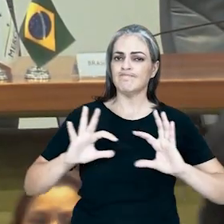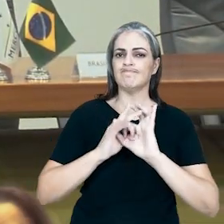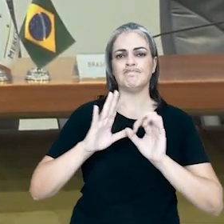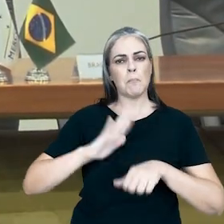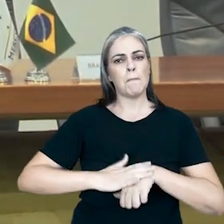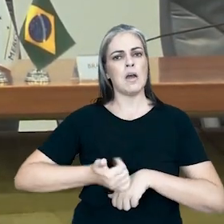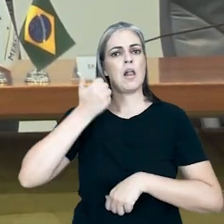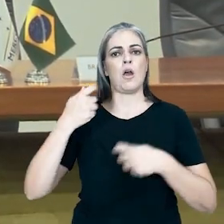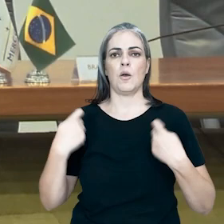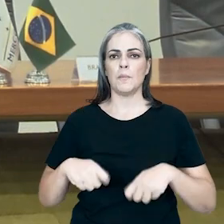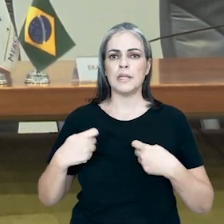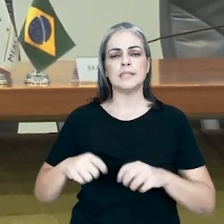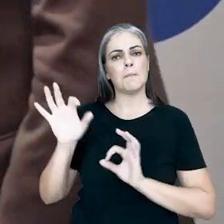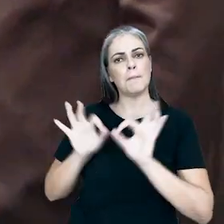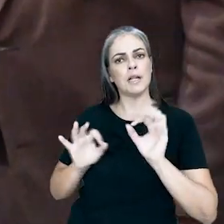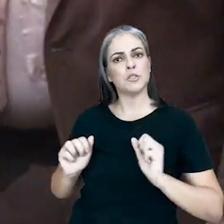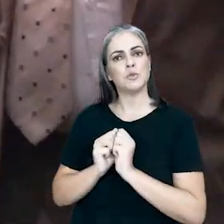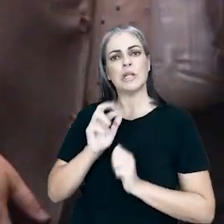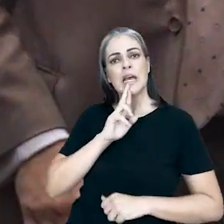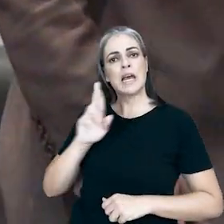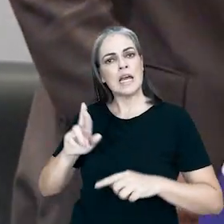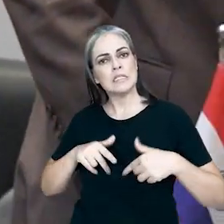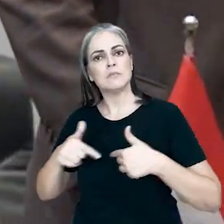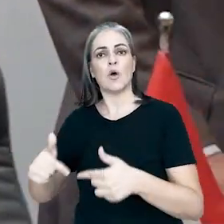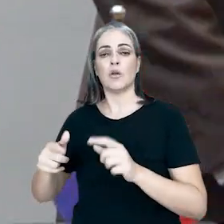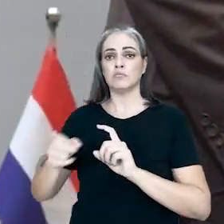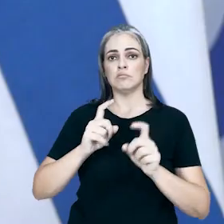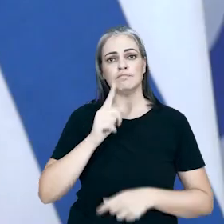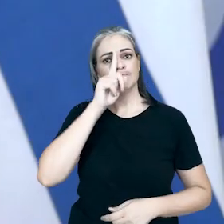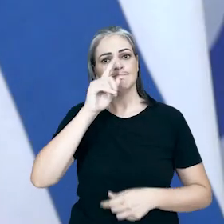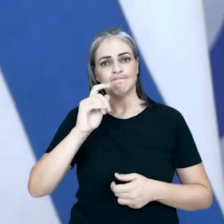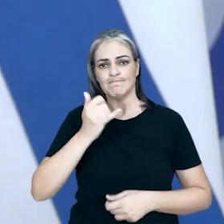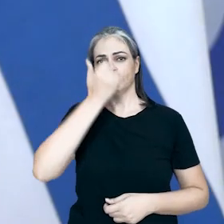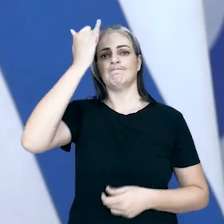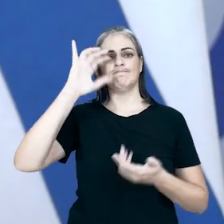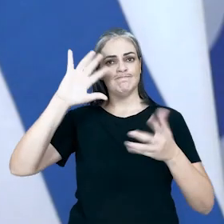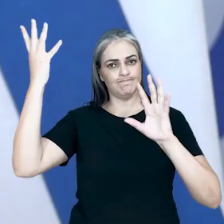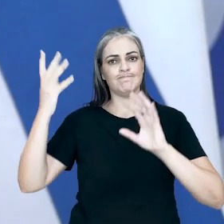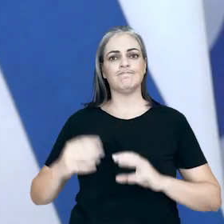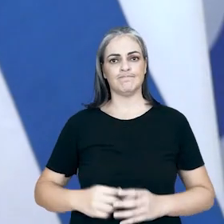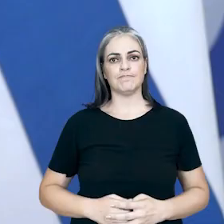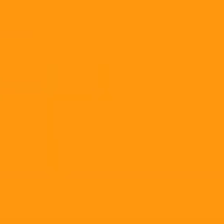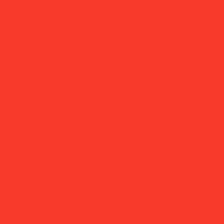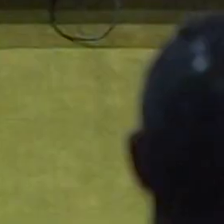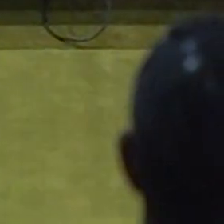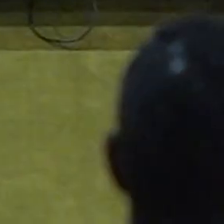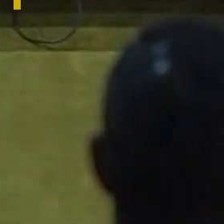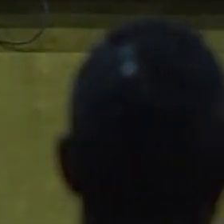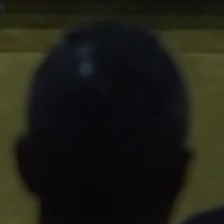Mercosul, sejamos mais integrados na resposta, no planejamento e na gestão de risco e